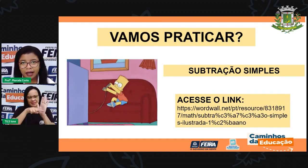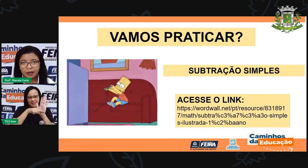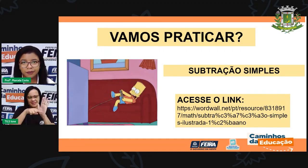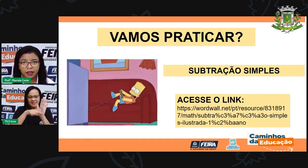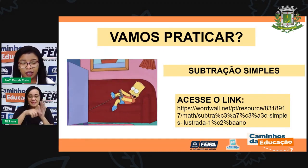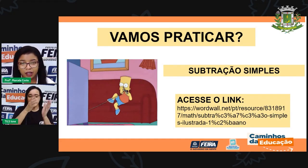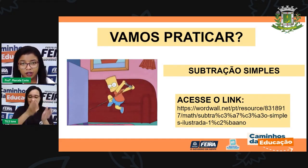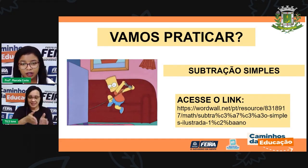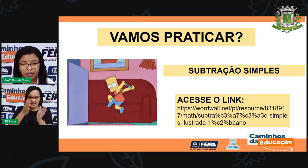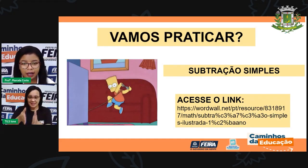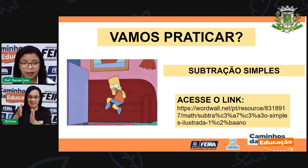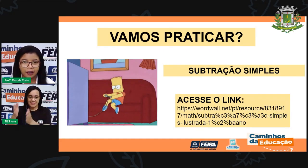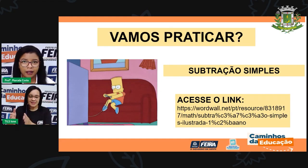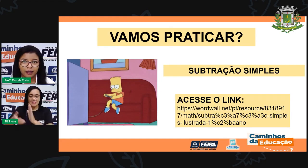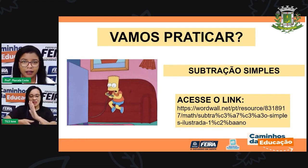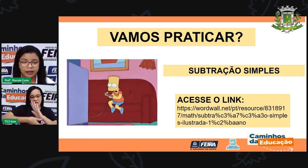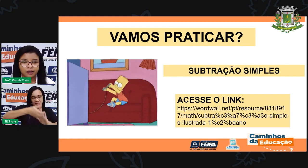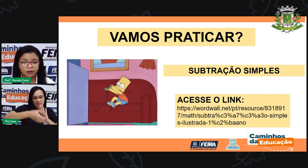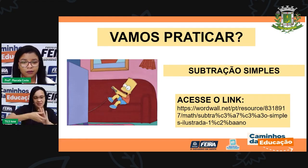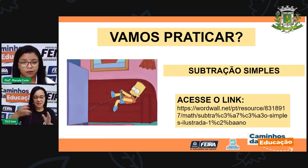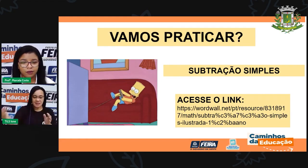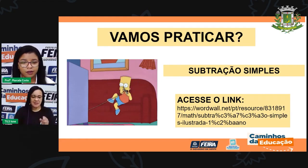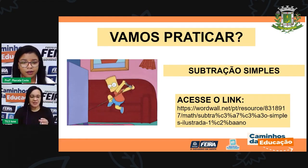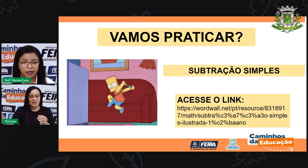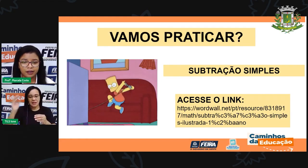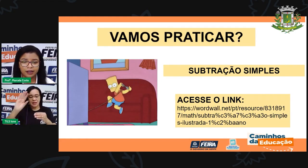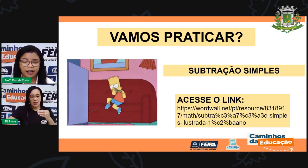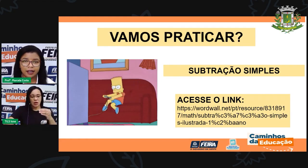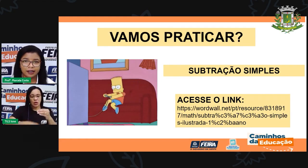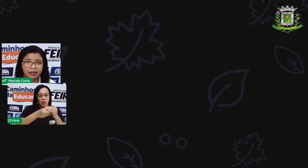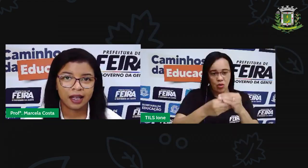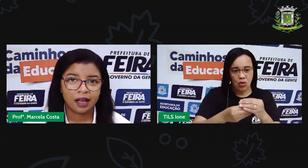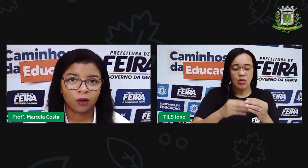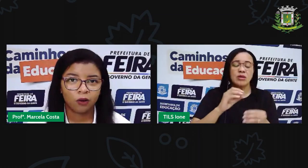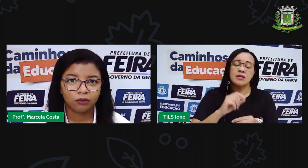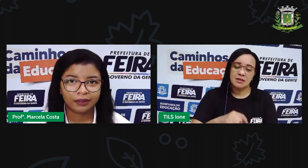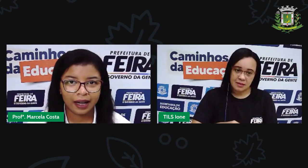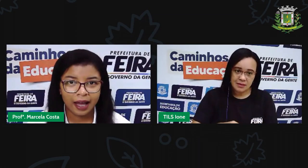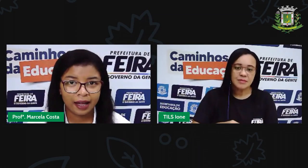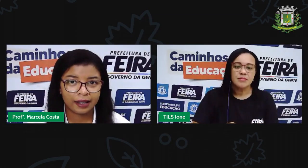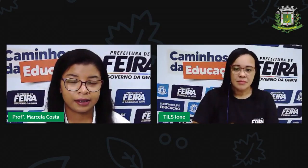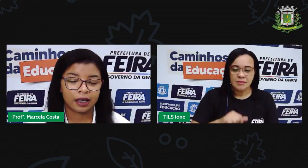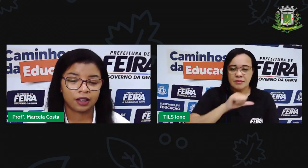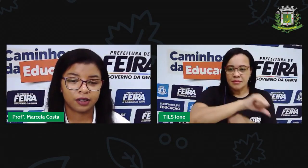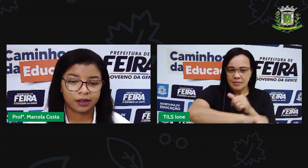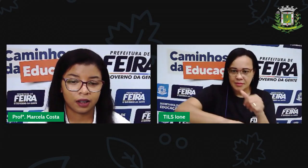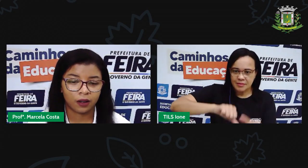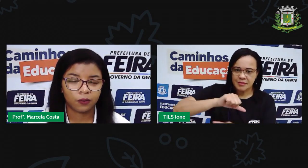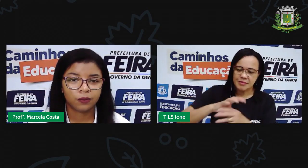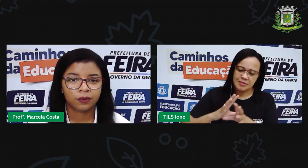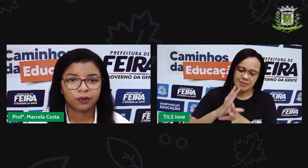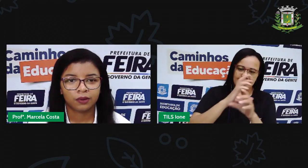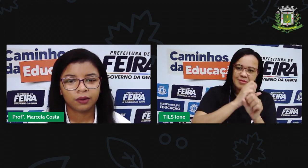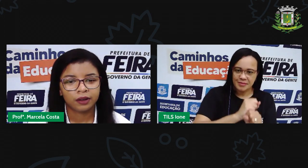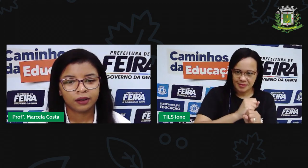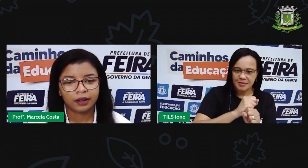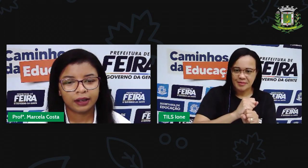separar retirar mas são conceitos e ideias contrárias do ad que